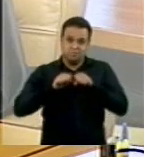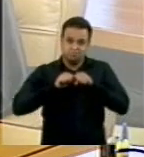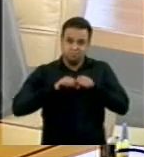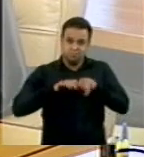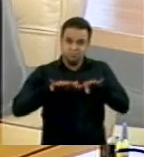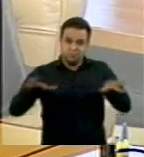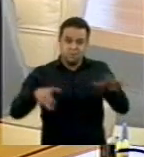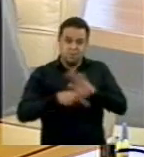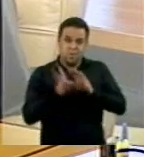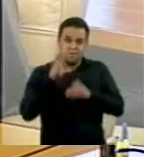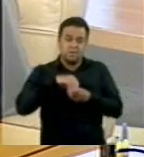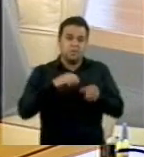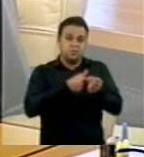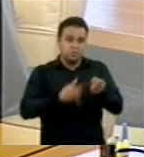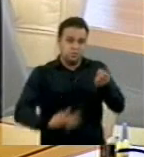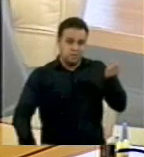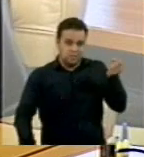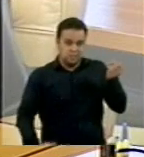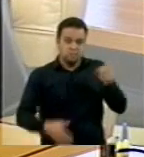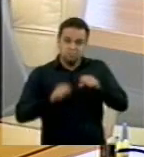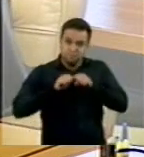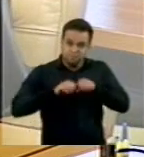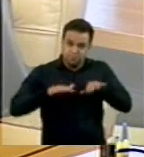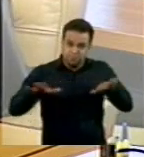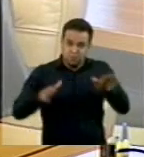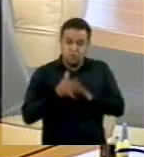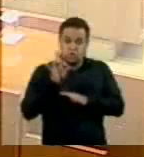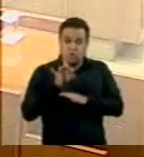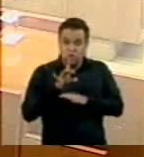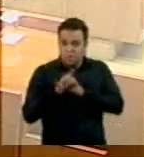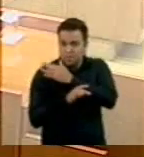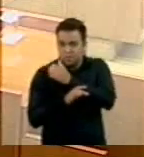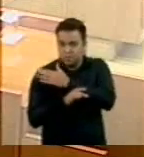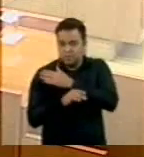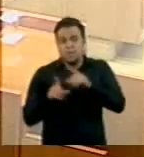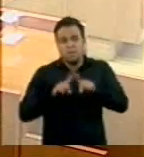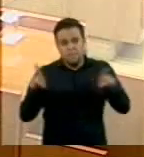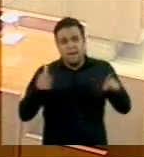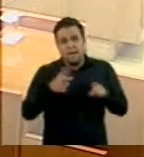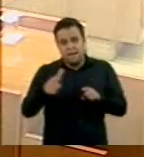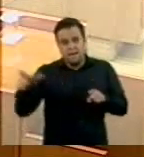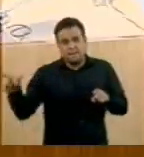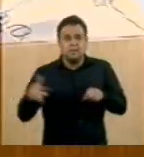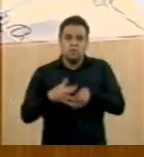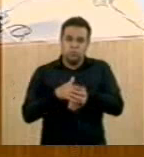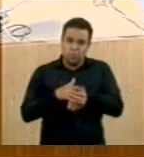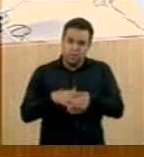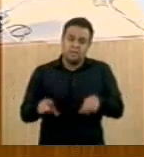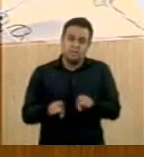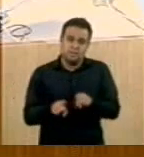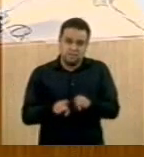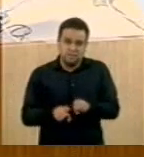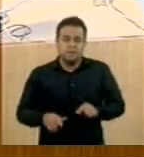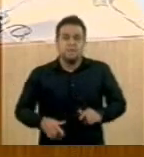pelo sangue, propagando assim não apenas preconceito, mas as próprias doenças cuja